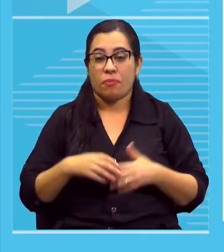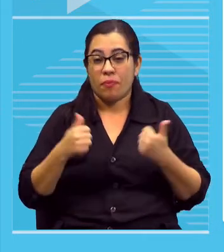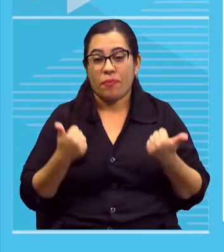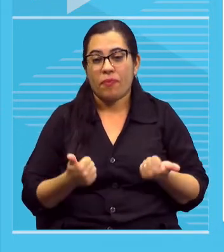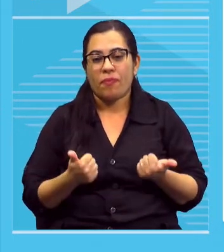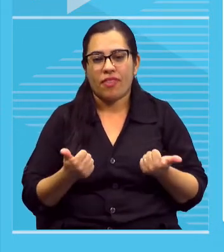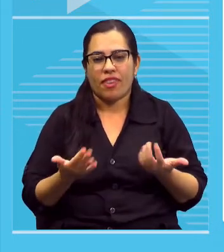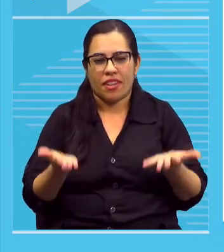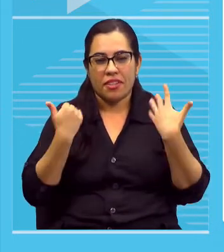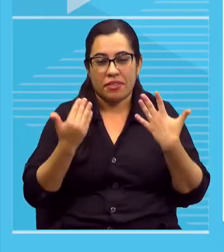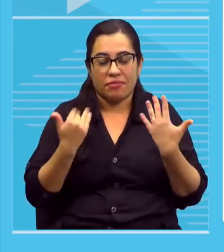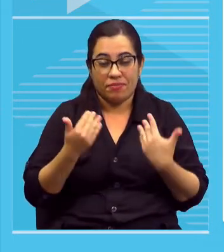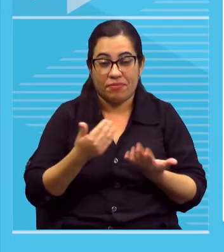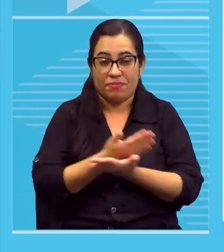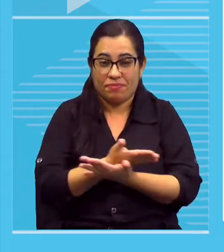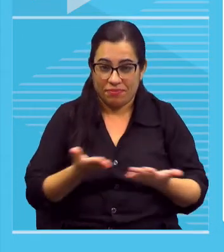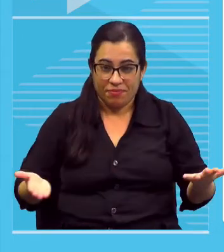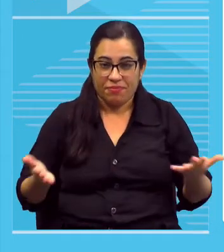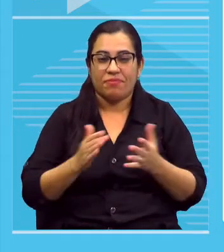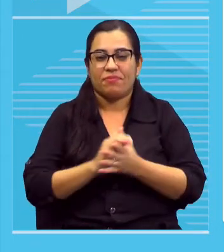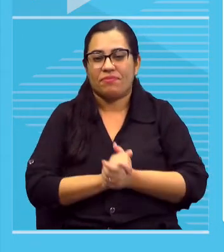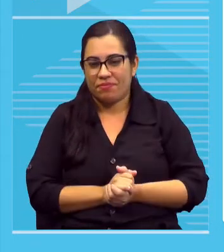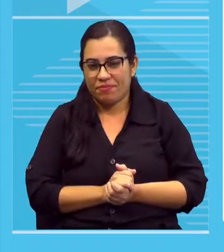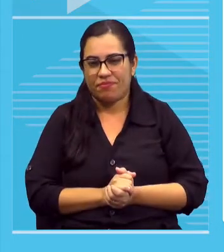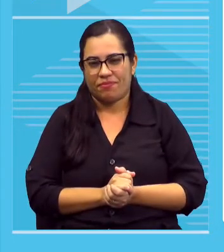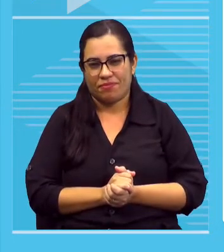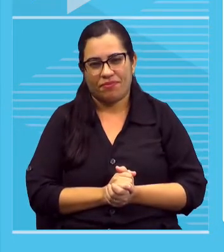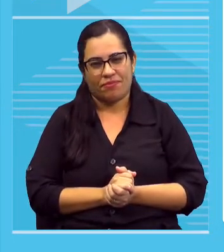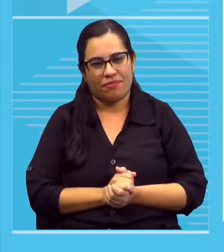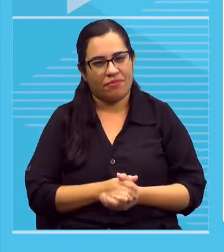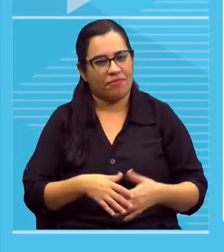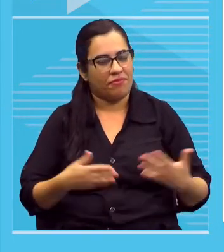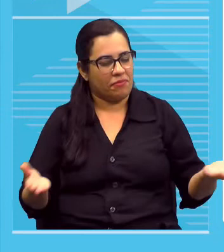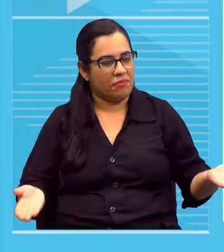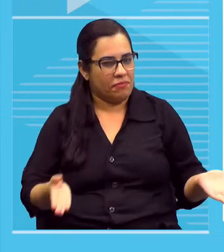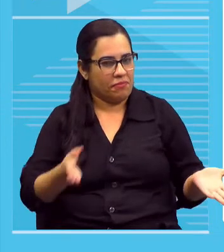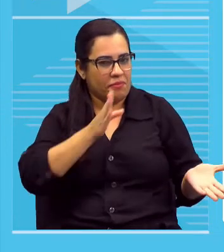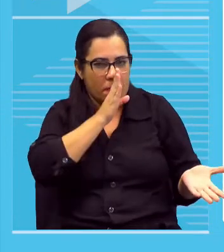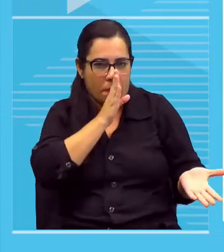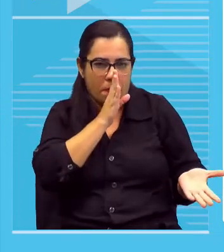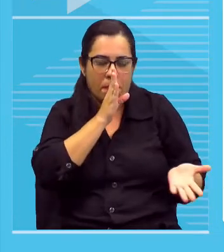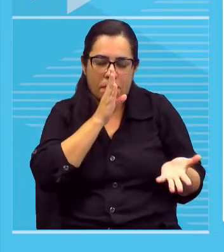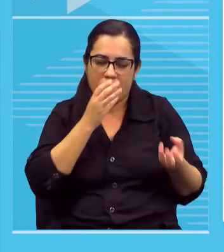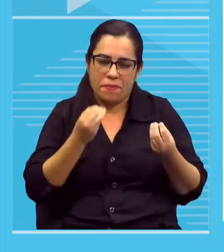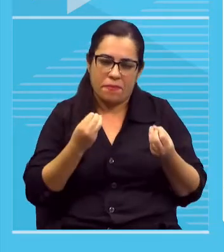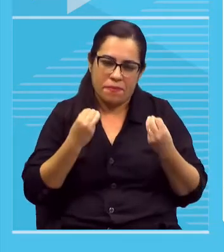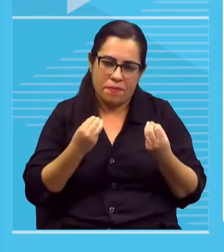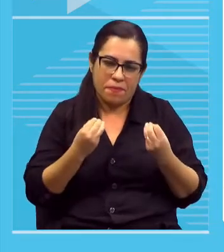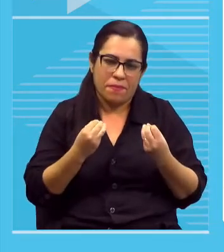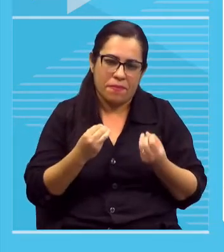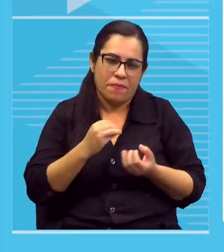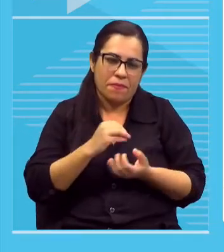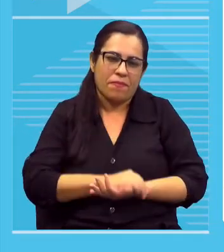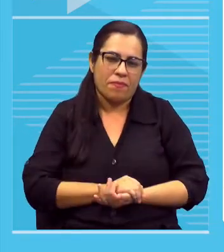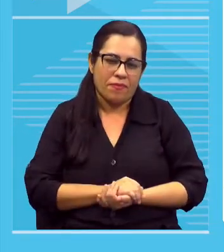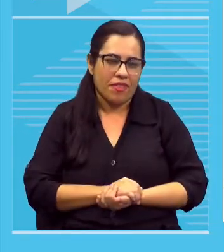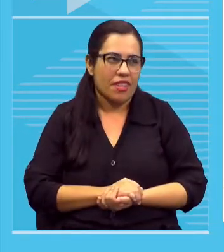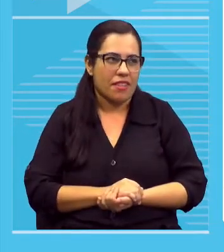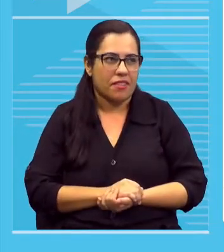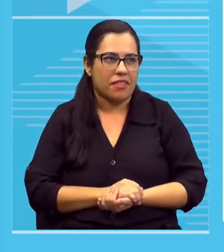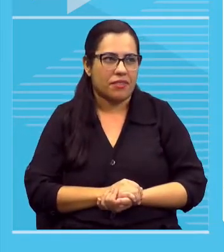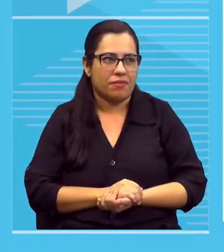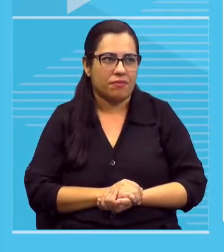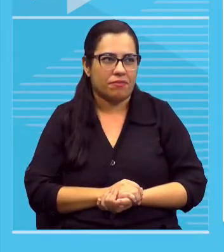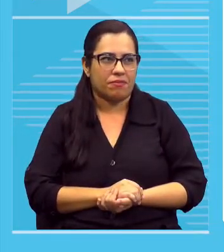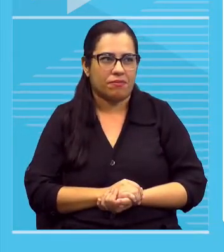e bora jovens o rapaz ninguém disse nada né A paz do Senhor